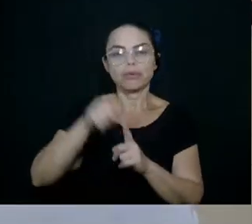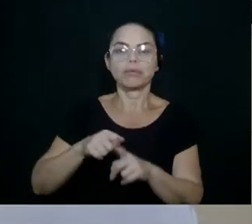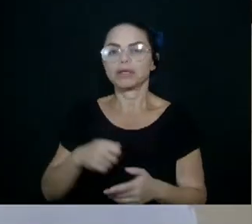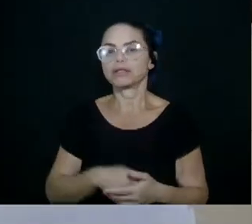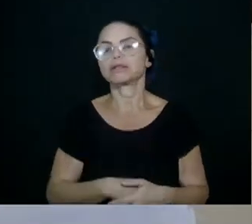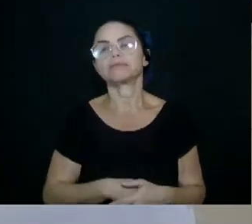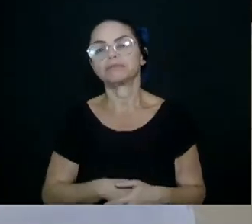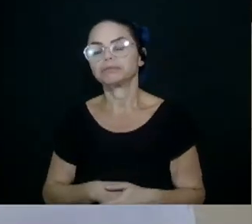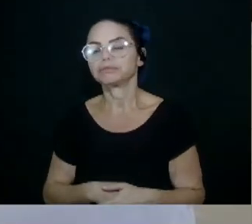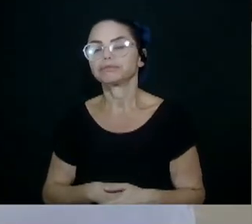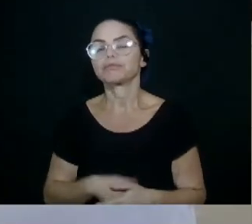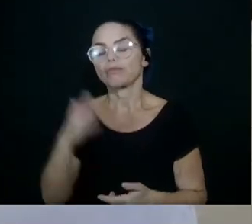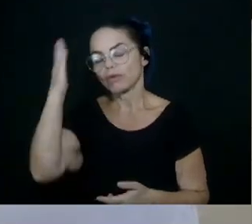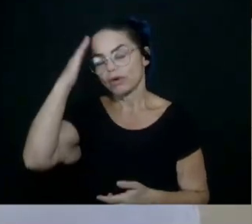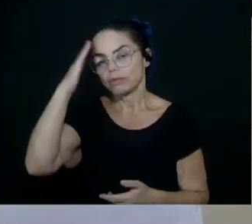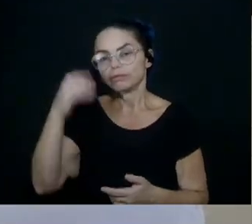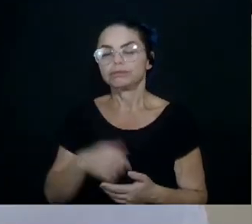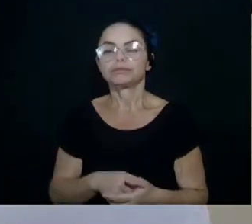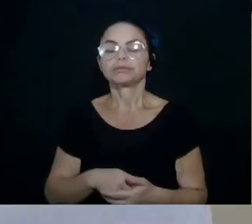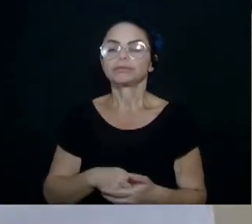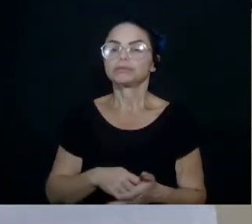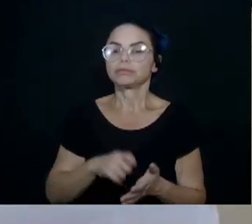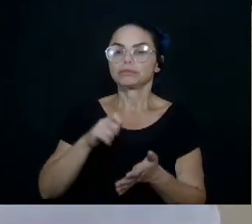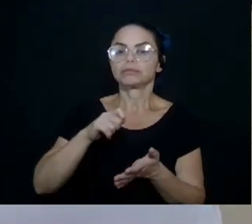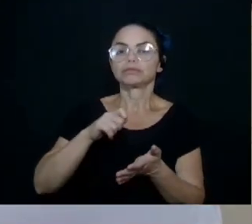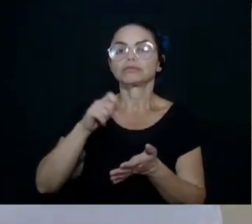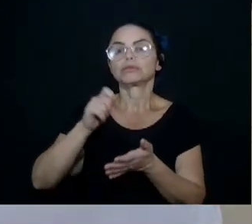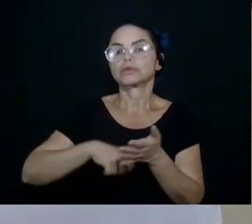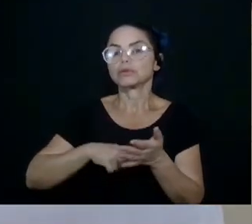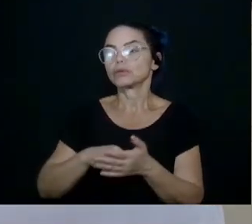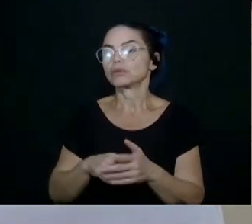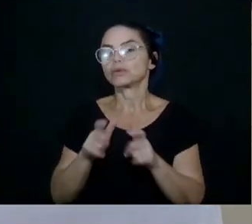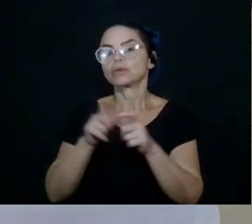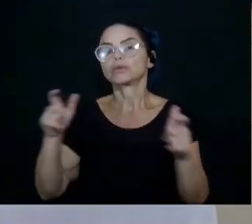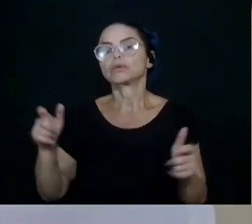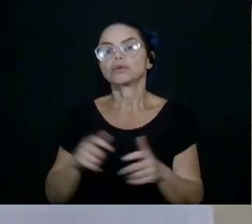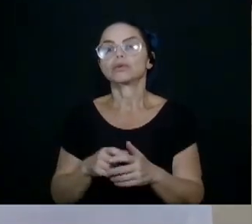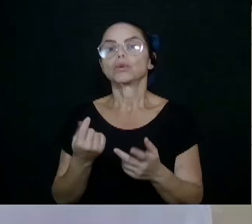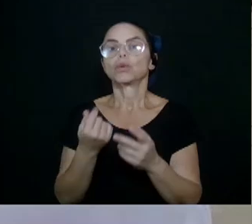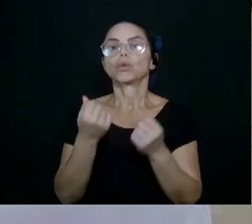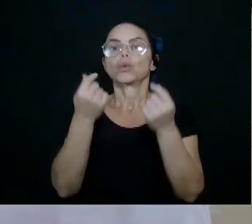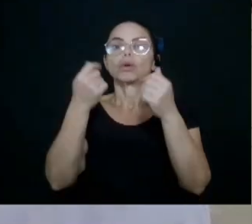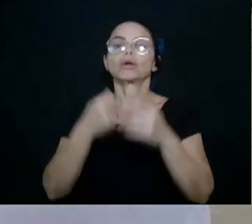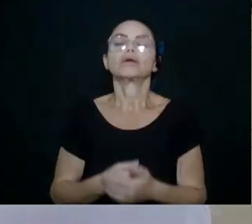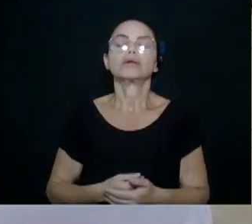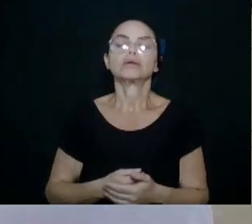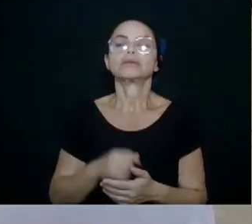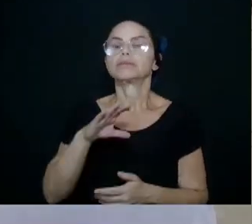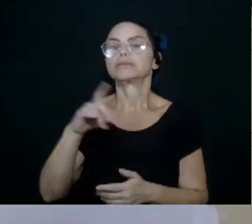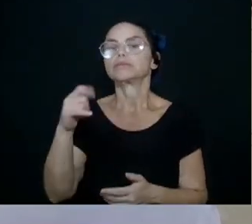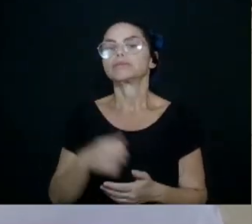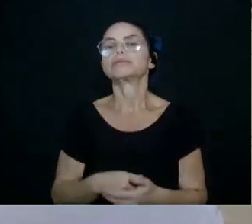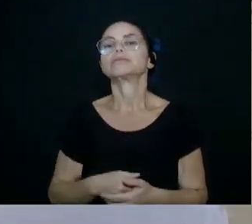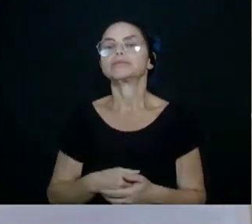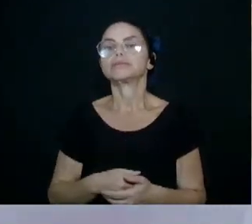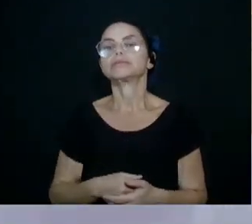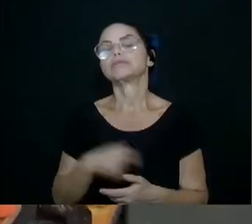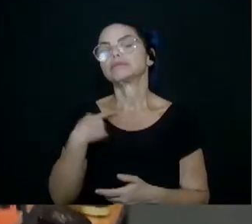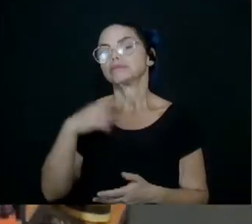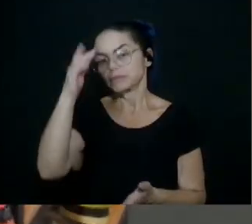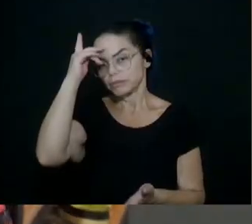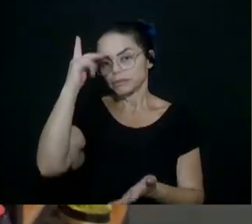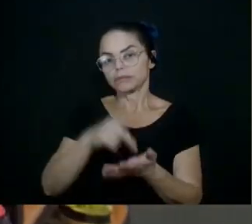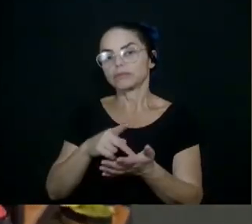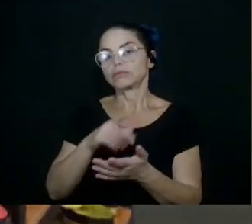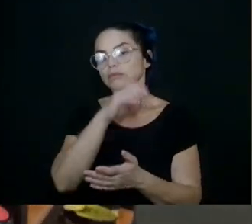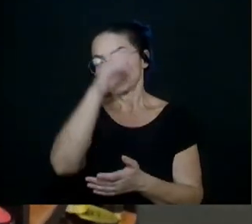que colocando a assinatura você aumenta o teu faturamento, claramente você tem a fidelidade e a previsibilidade